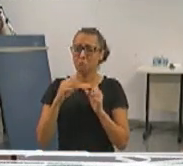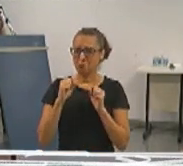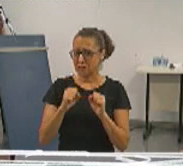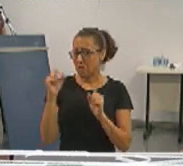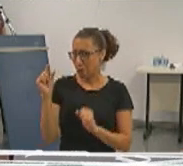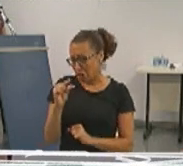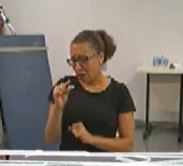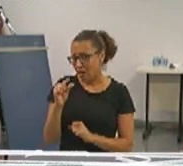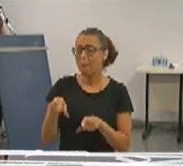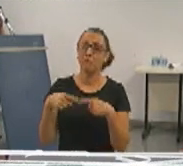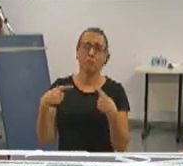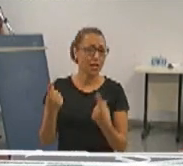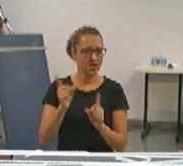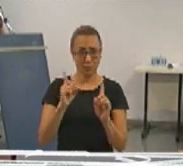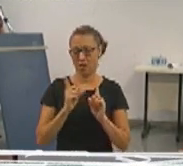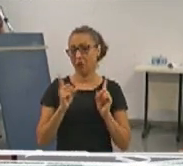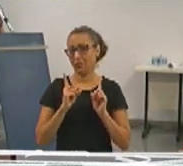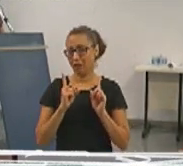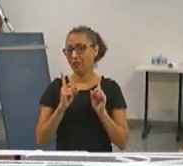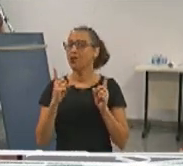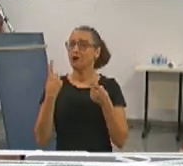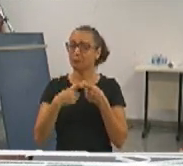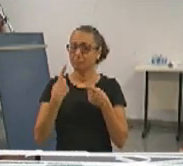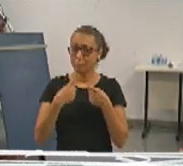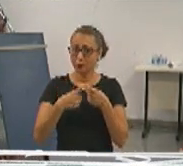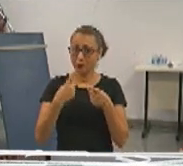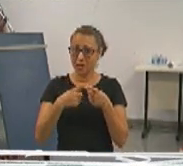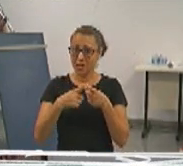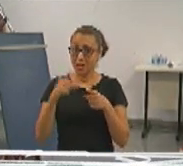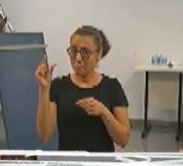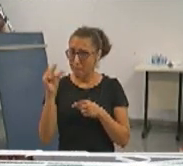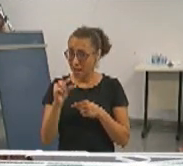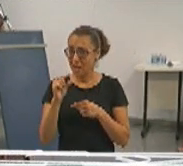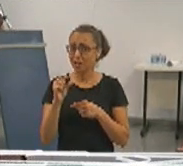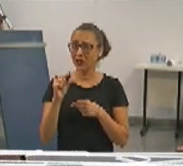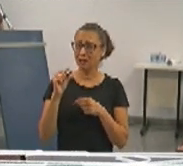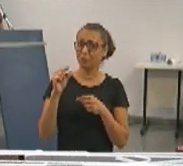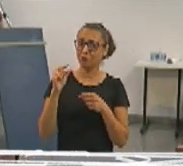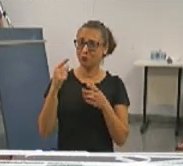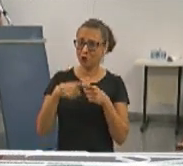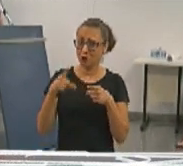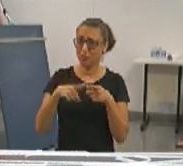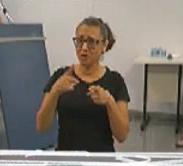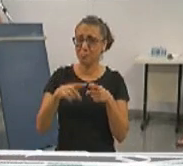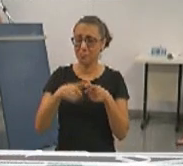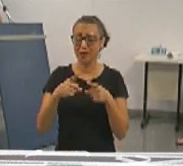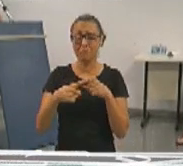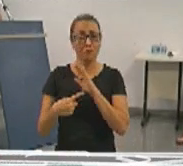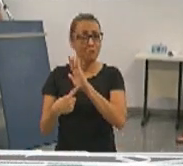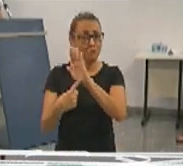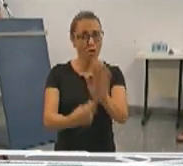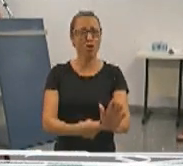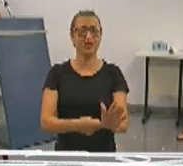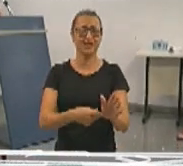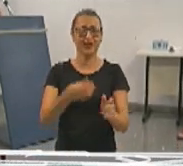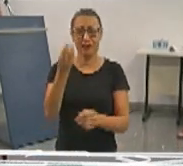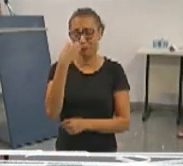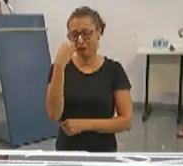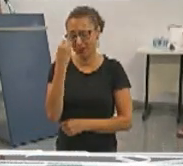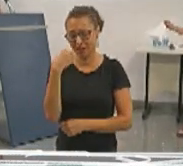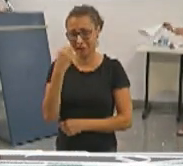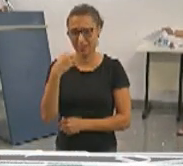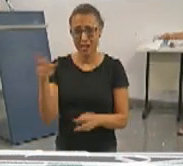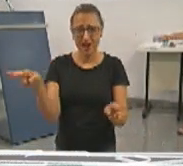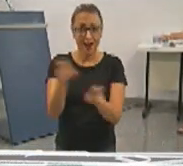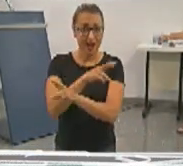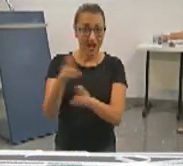pequena, mas não é, porque esse pequeno fato revela a fragilidade da relação